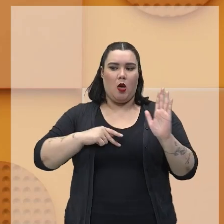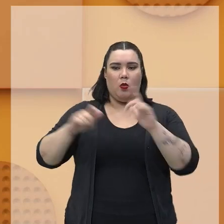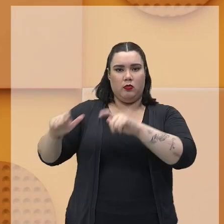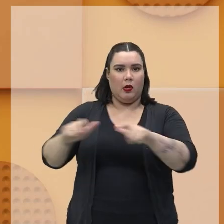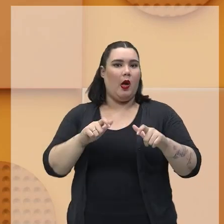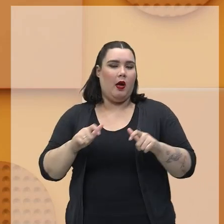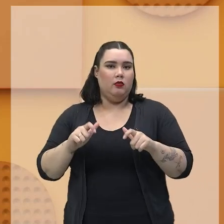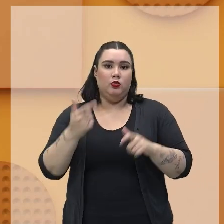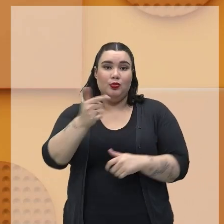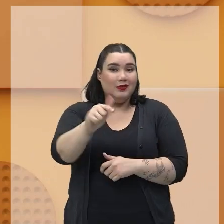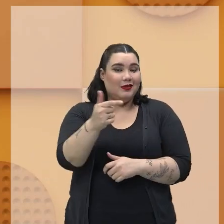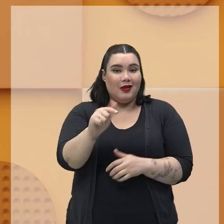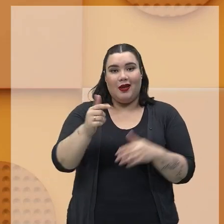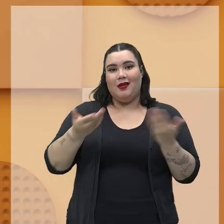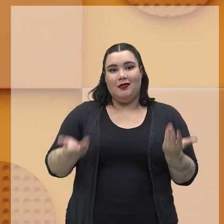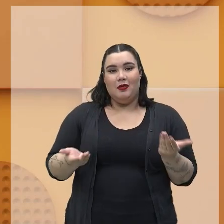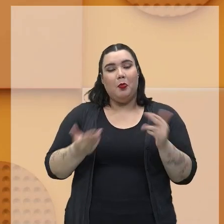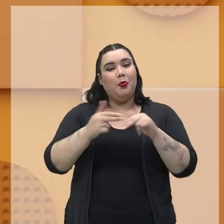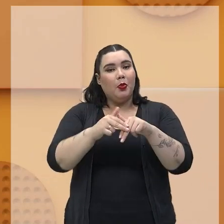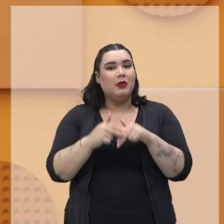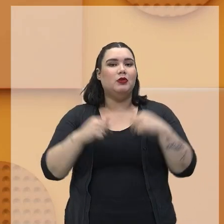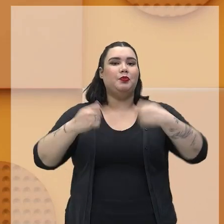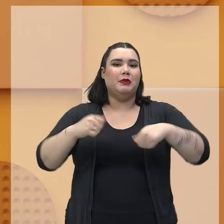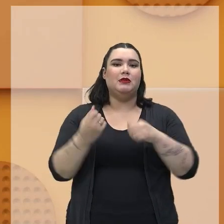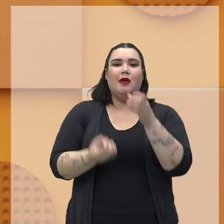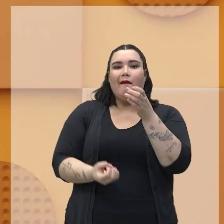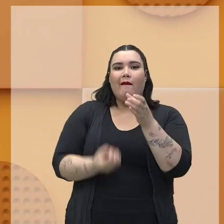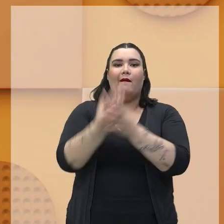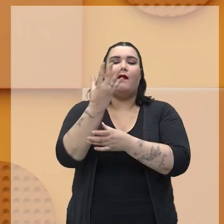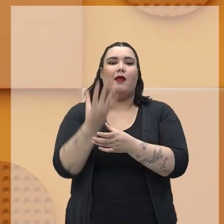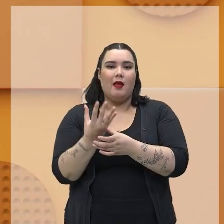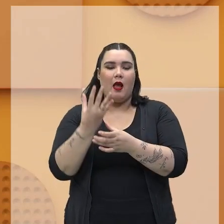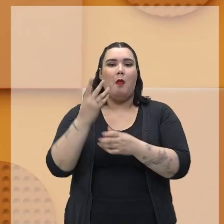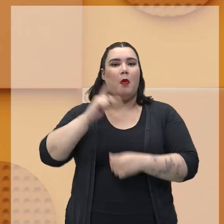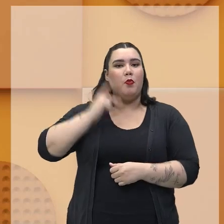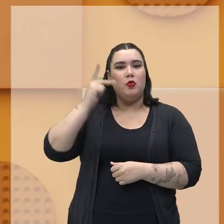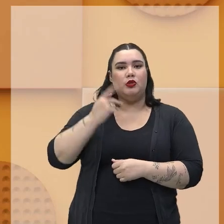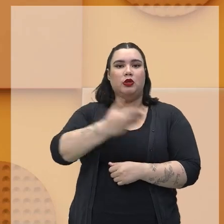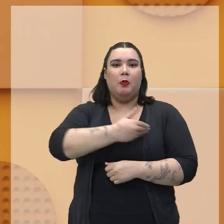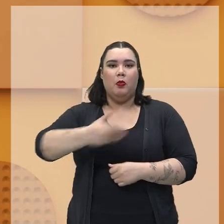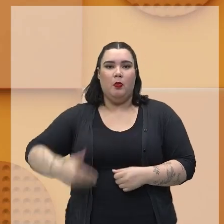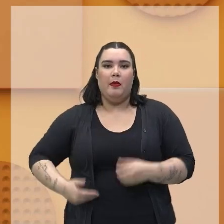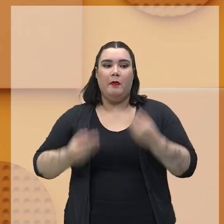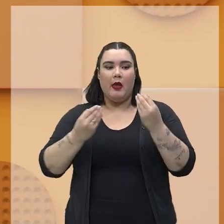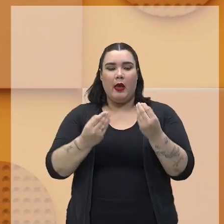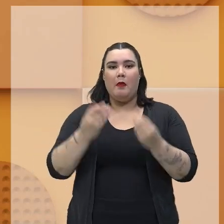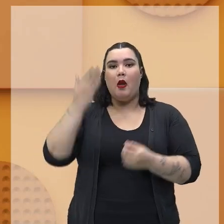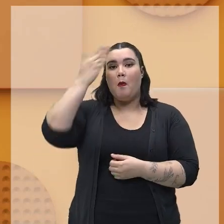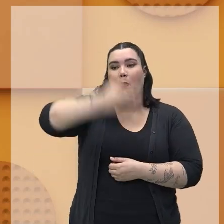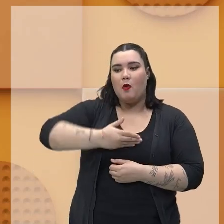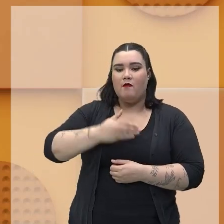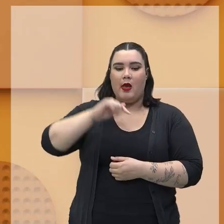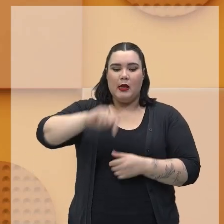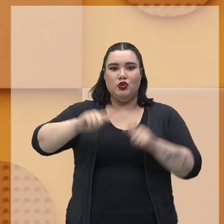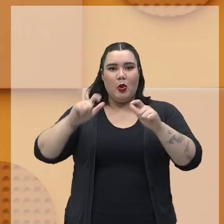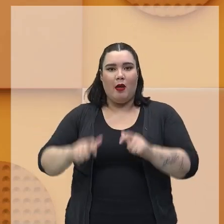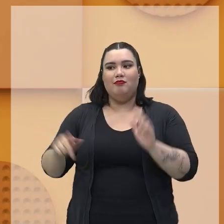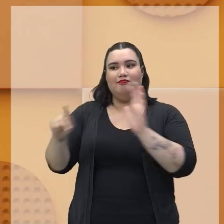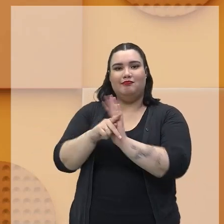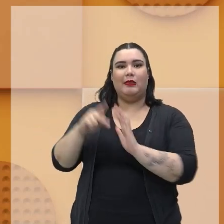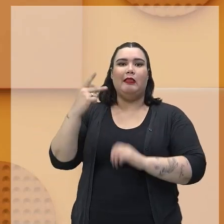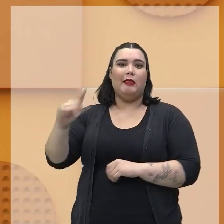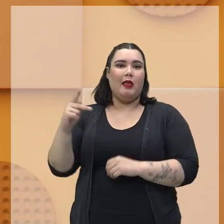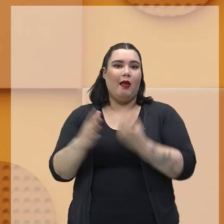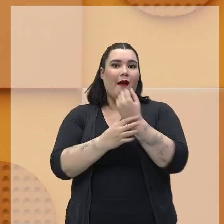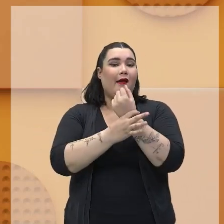política pública que, de fato, lhe garantisse a posse da terra. Gente, isso é uma questão bastante interessante para a gente analisar nos dias